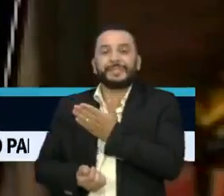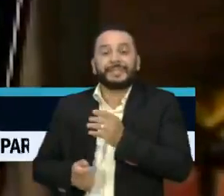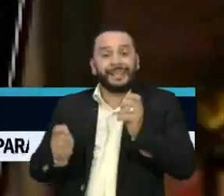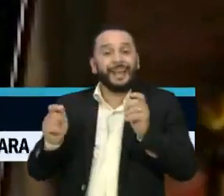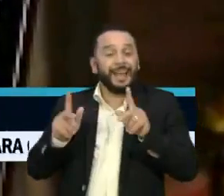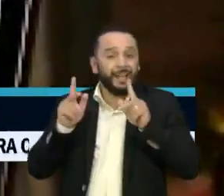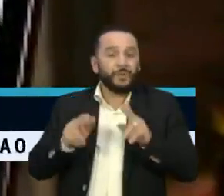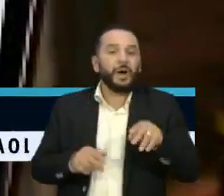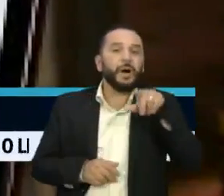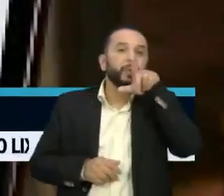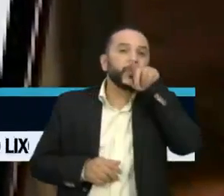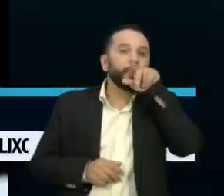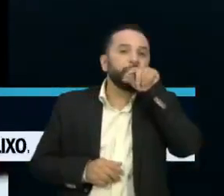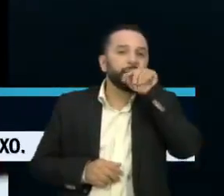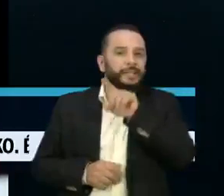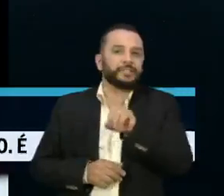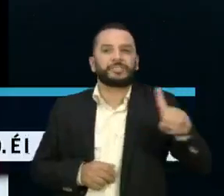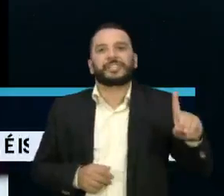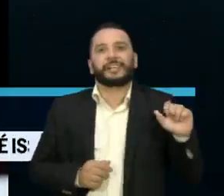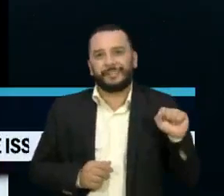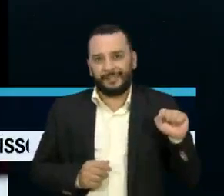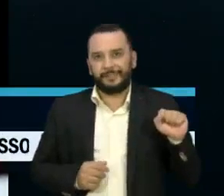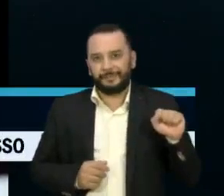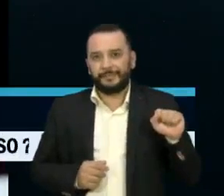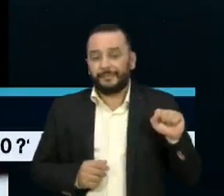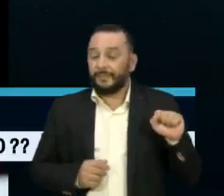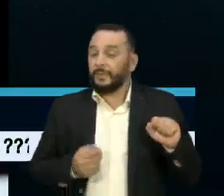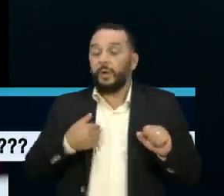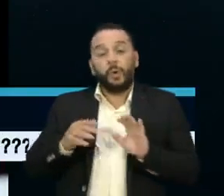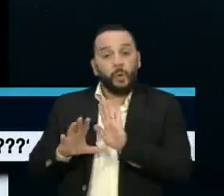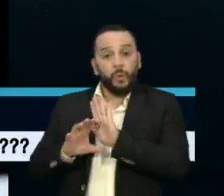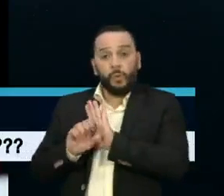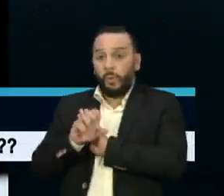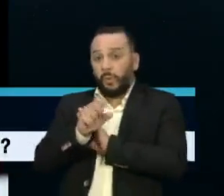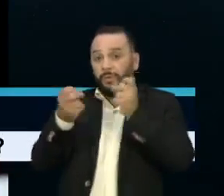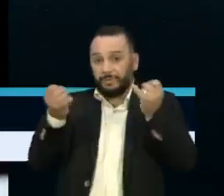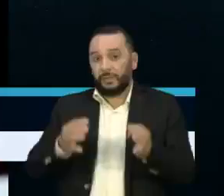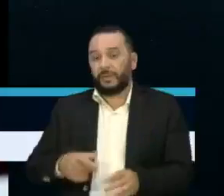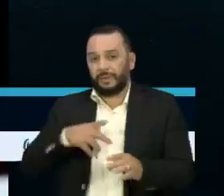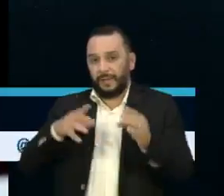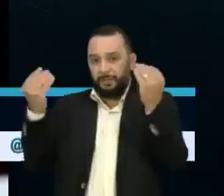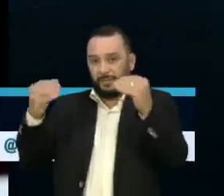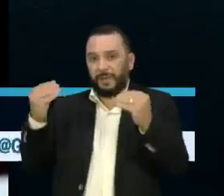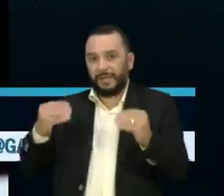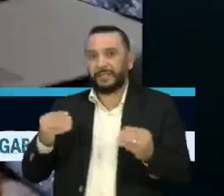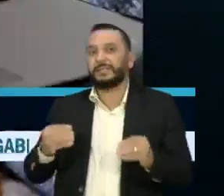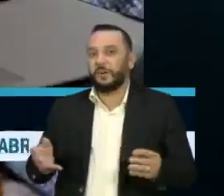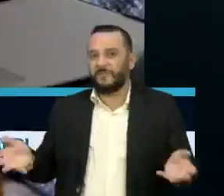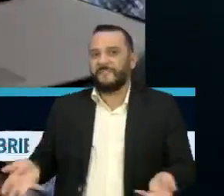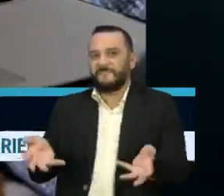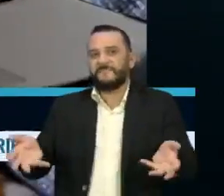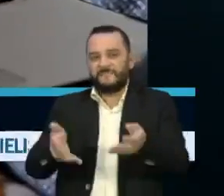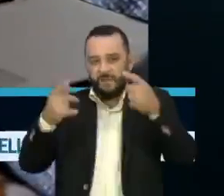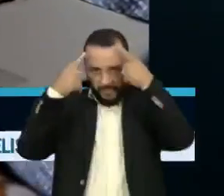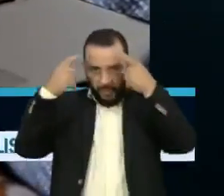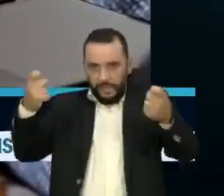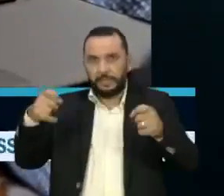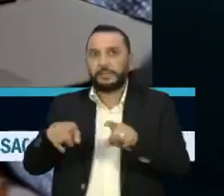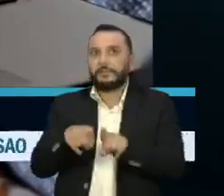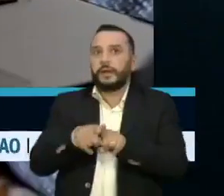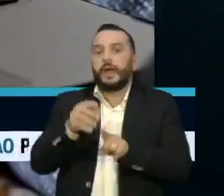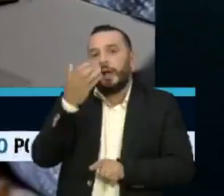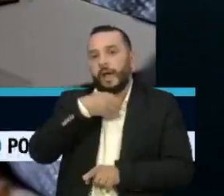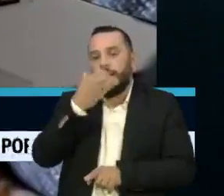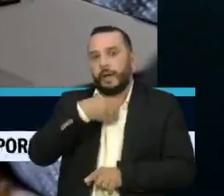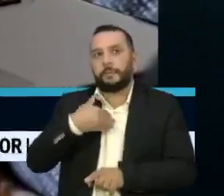conhecida como o Twitter da extrema-direita o Google alega que existem publicações na rede social que incitam a violência a Apple